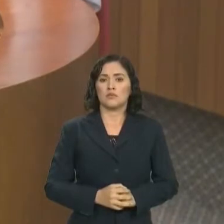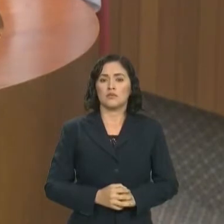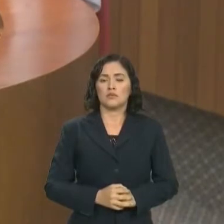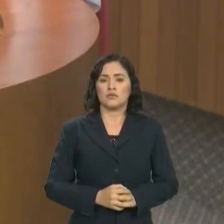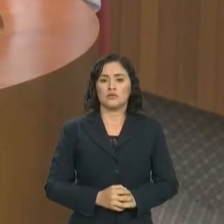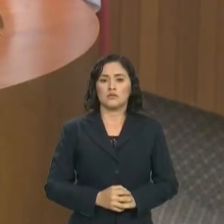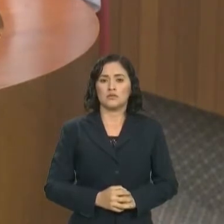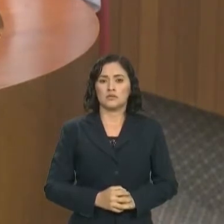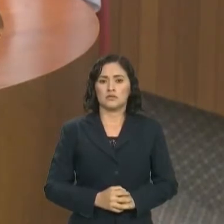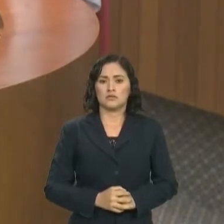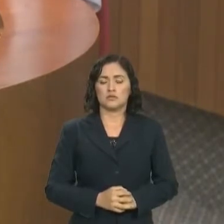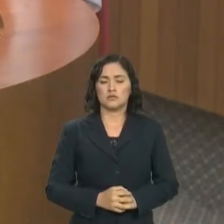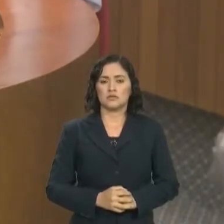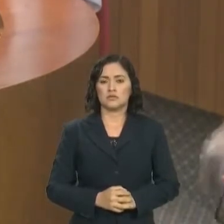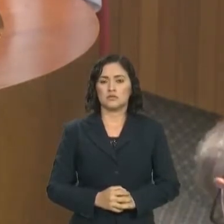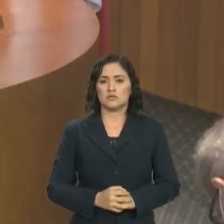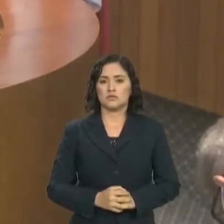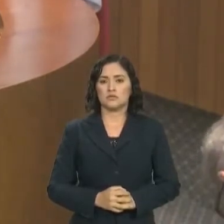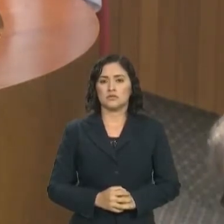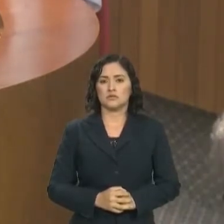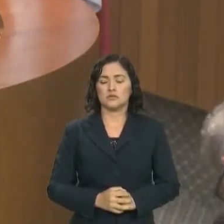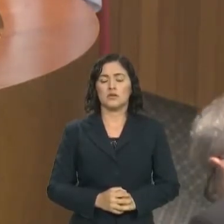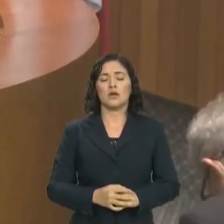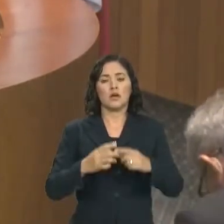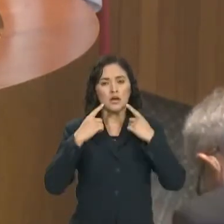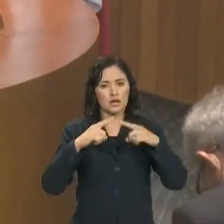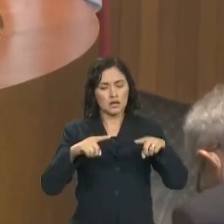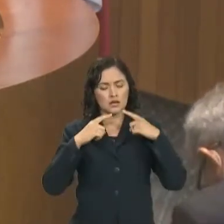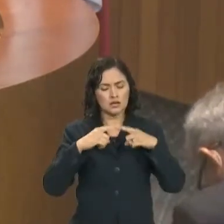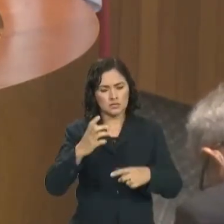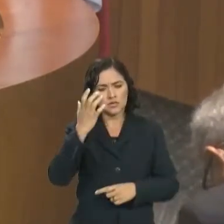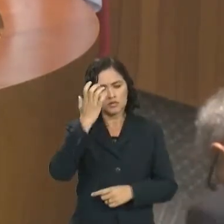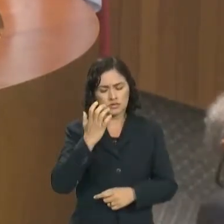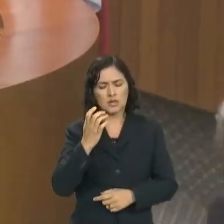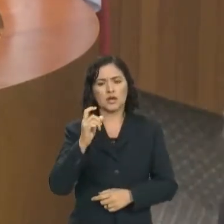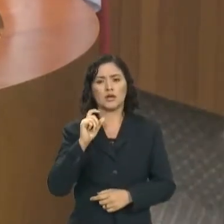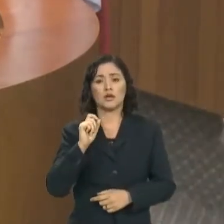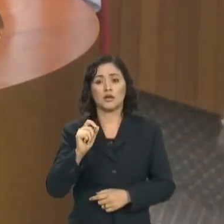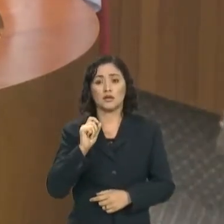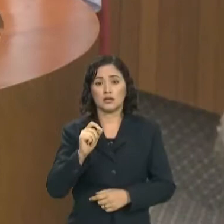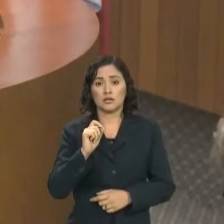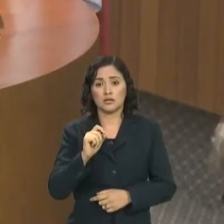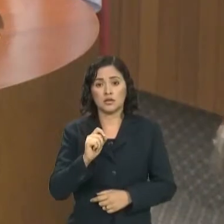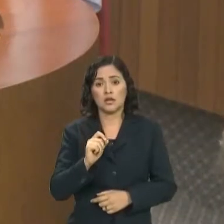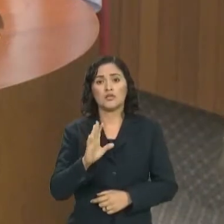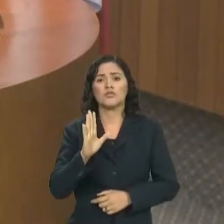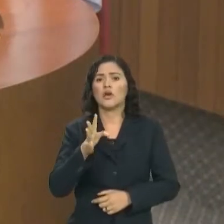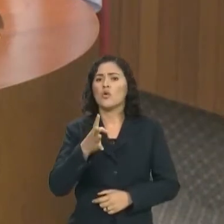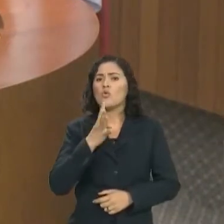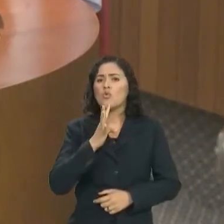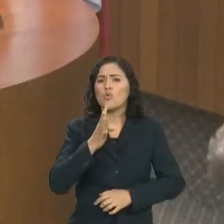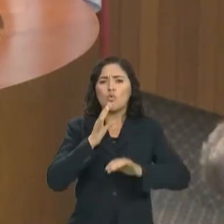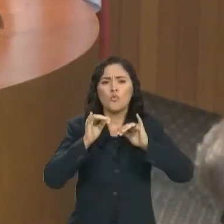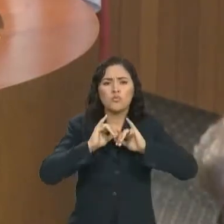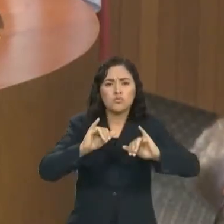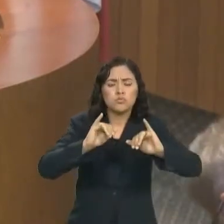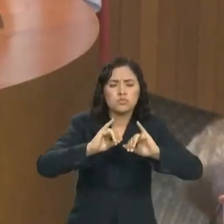Monção e do próprio estado do Maranhão. Já chegaram ao Brasil inteiro a situação